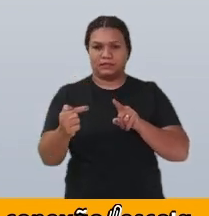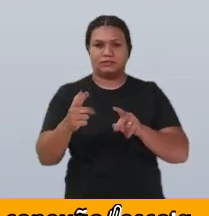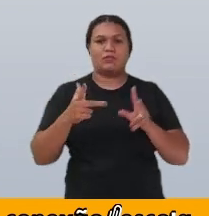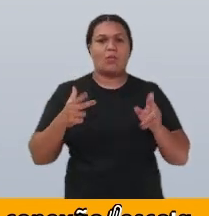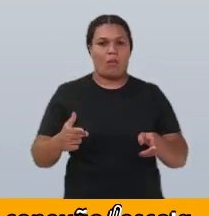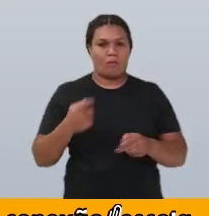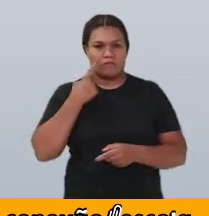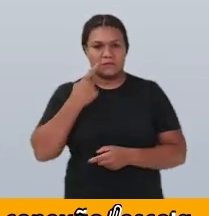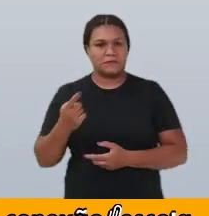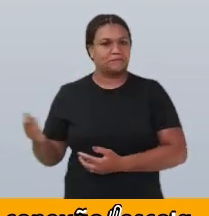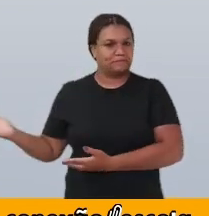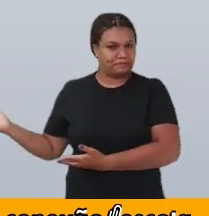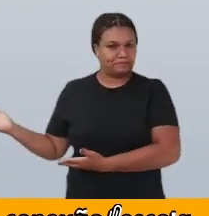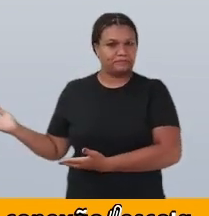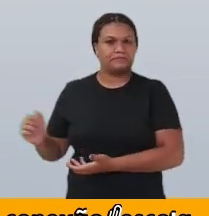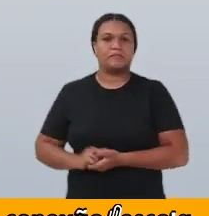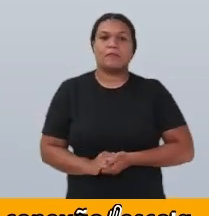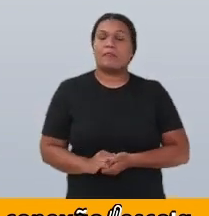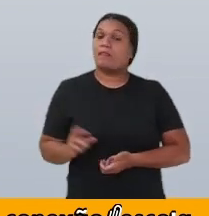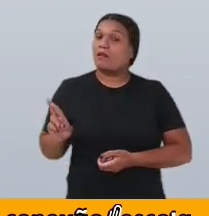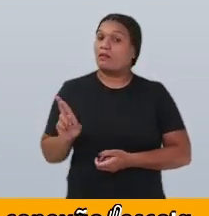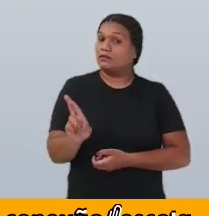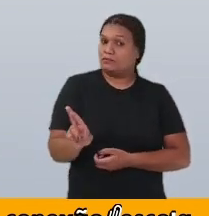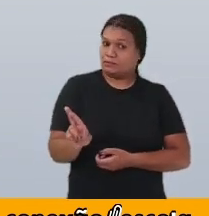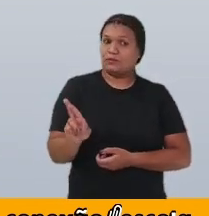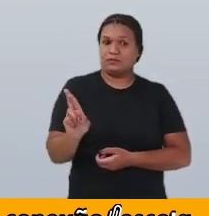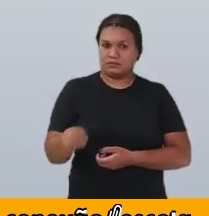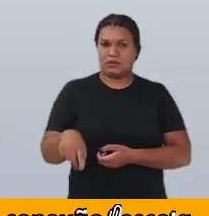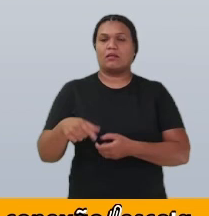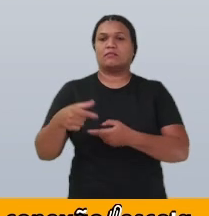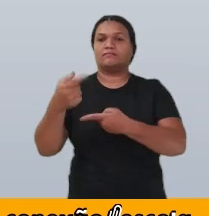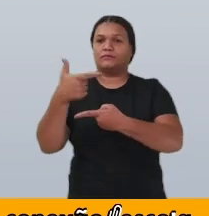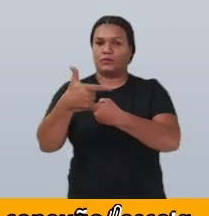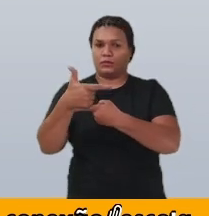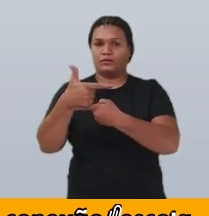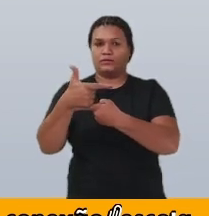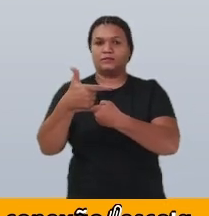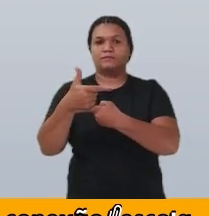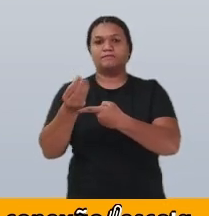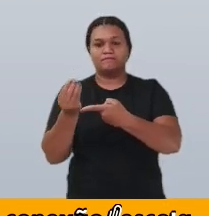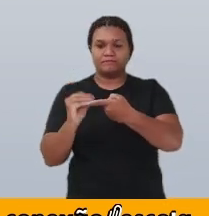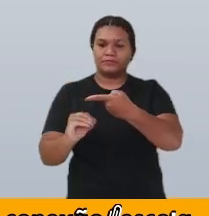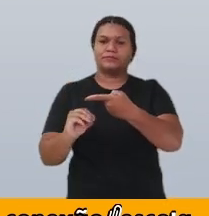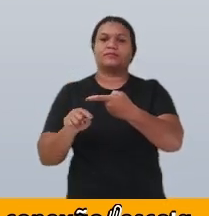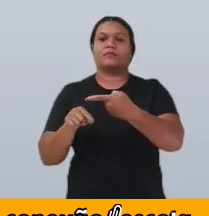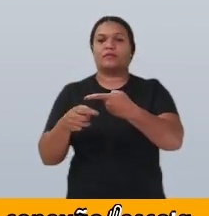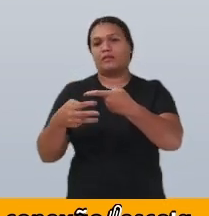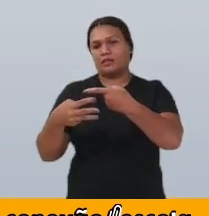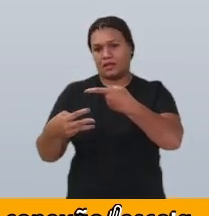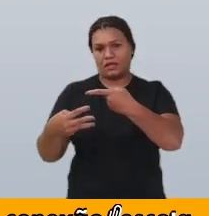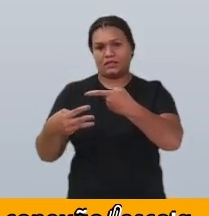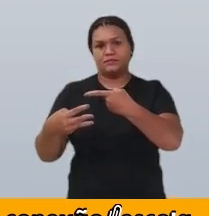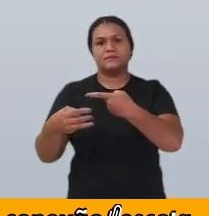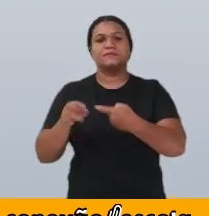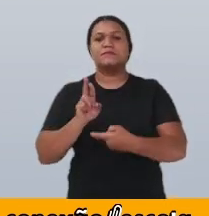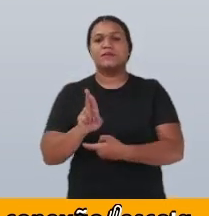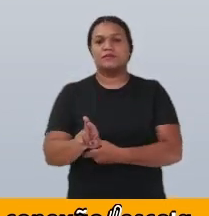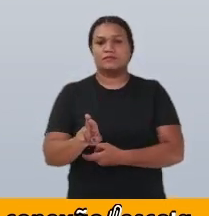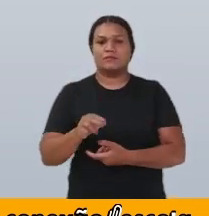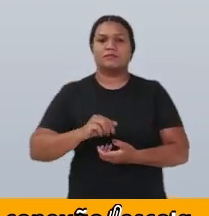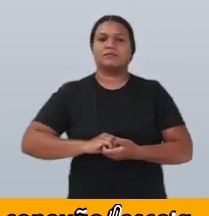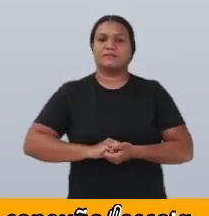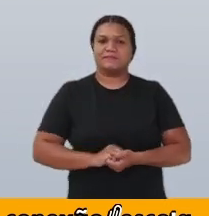27. O resultado de raiz cúbica de 8 é 2 e a raiz cúbica de 27